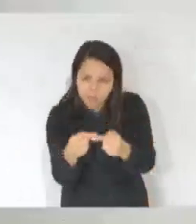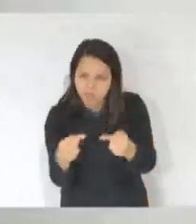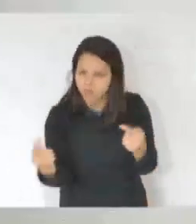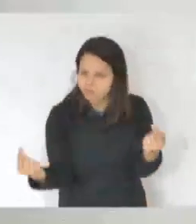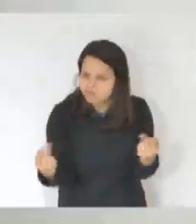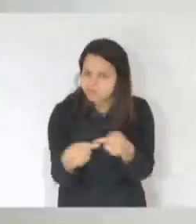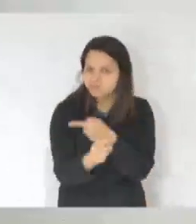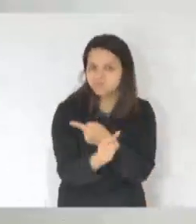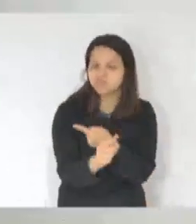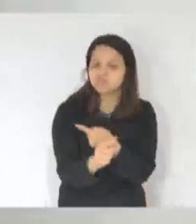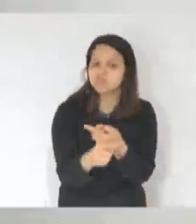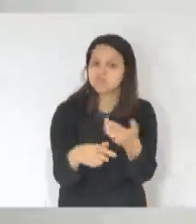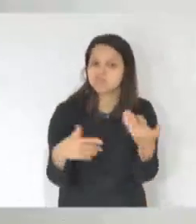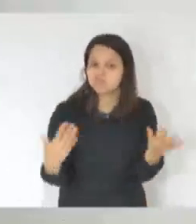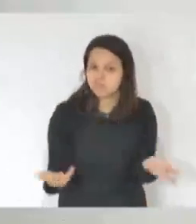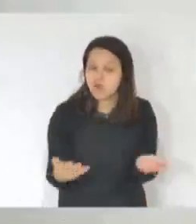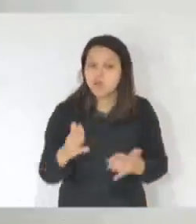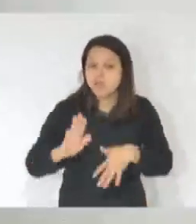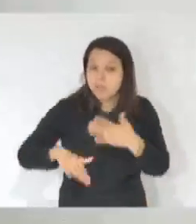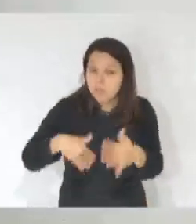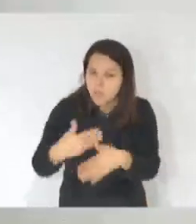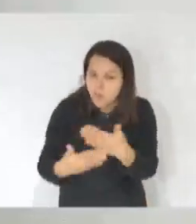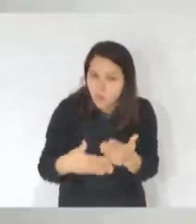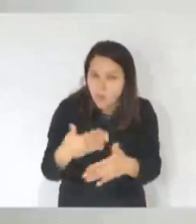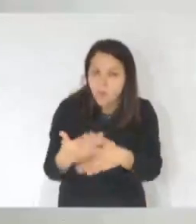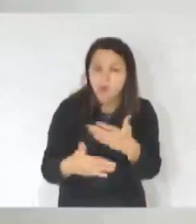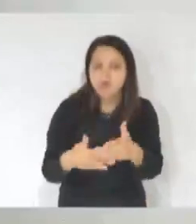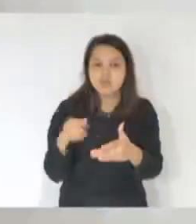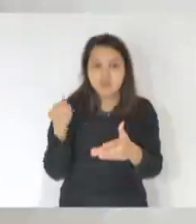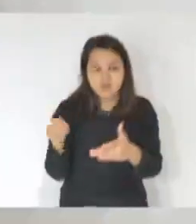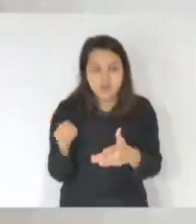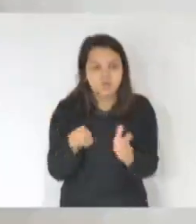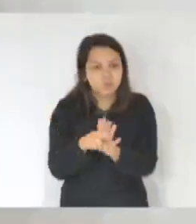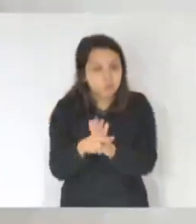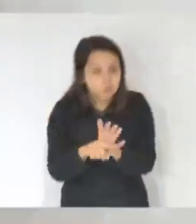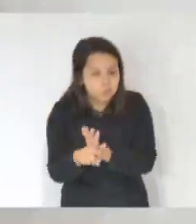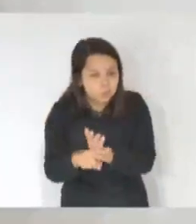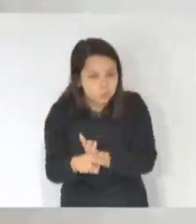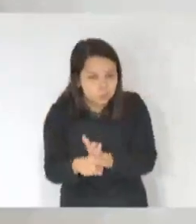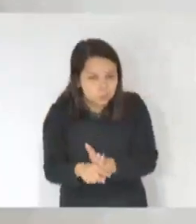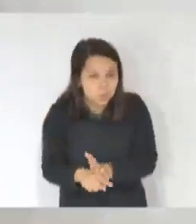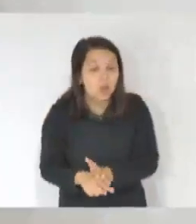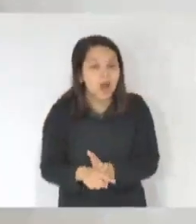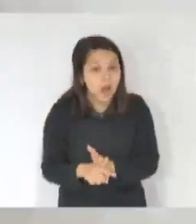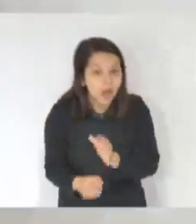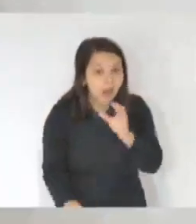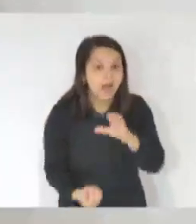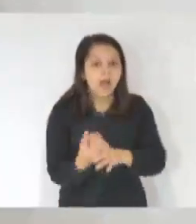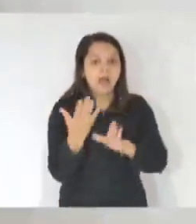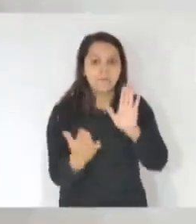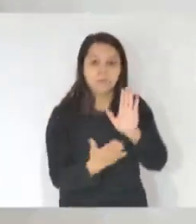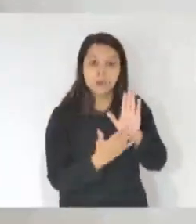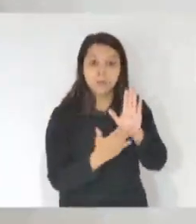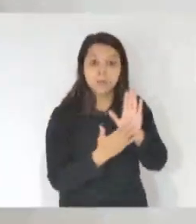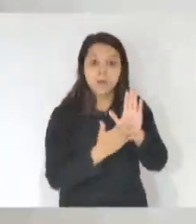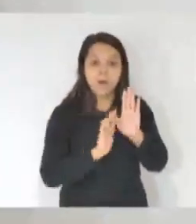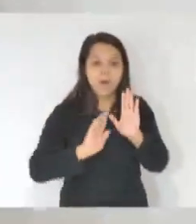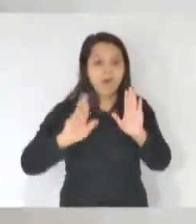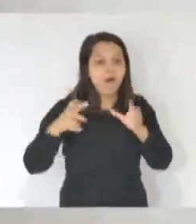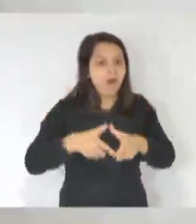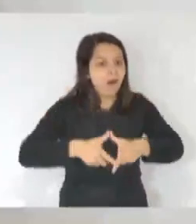amadurecimento surge então uma proposta muito mais ampliada, que traz agora uma agenda global,